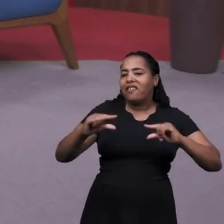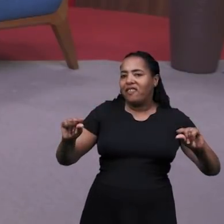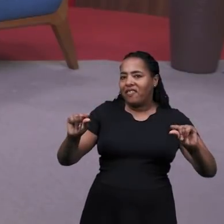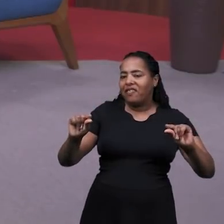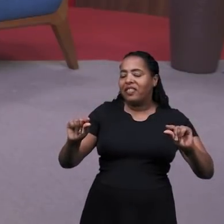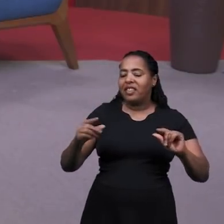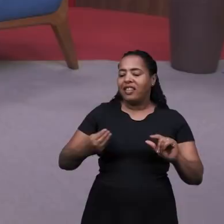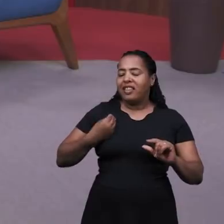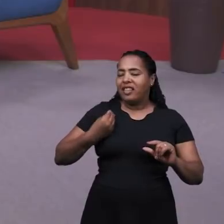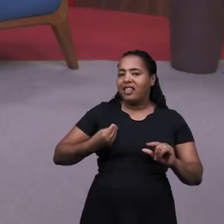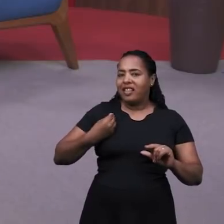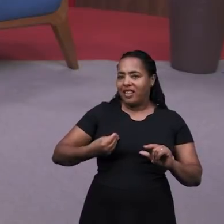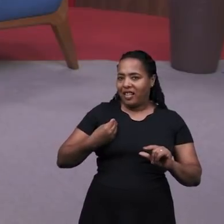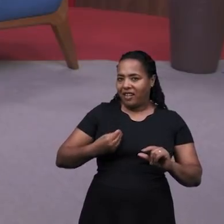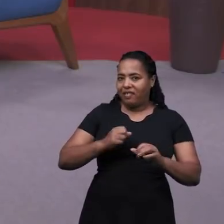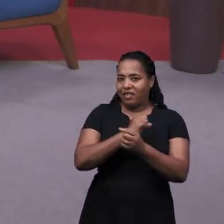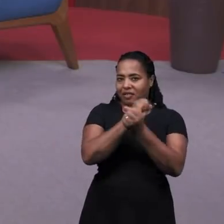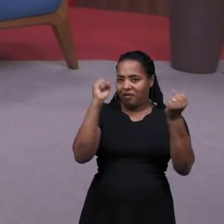de Deus? Bem,